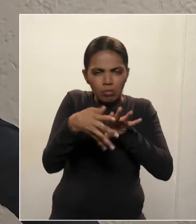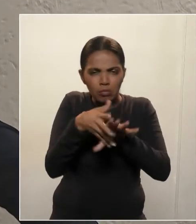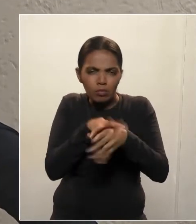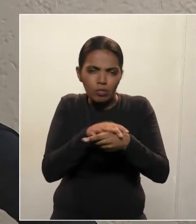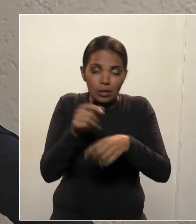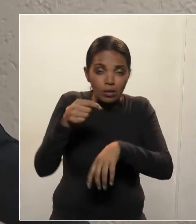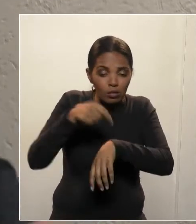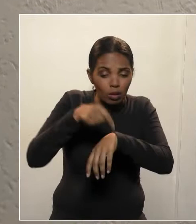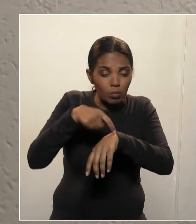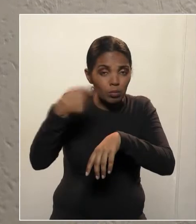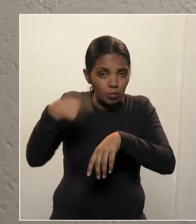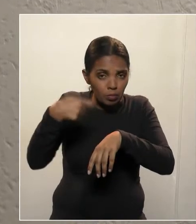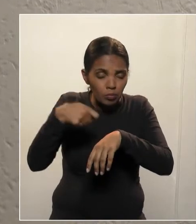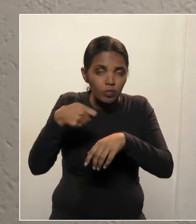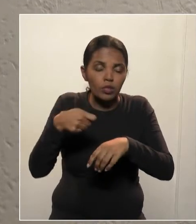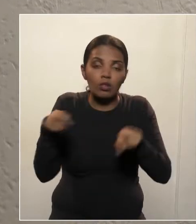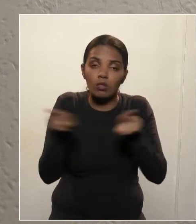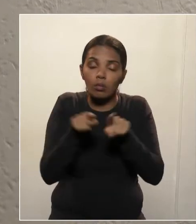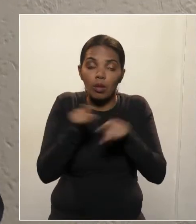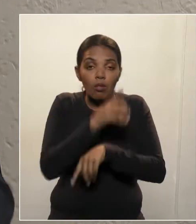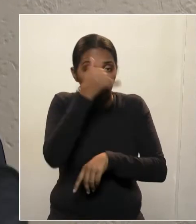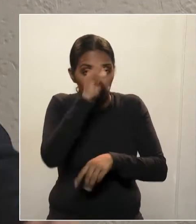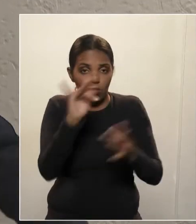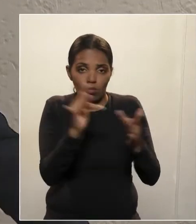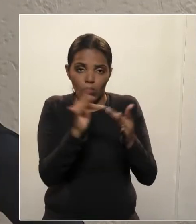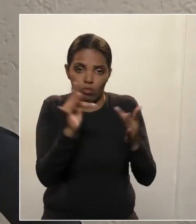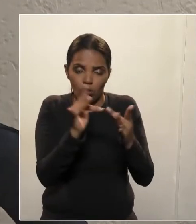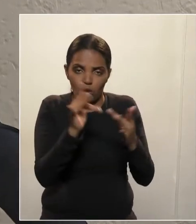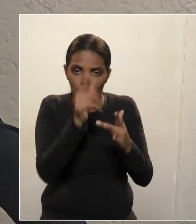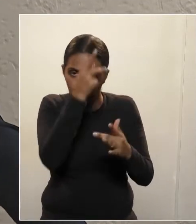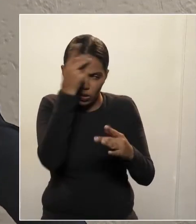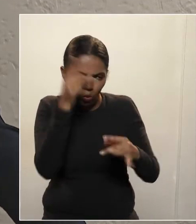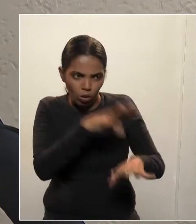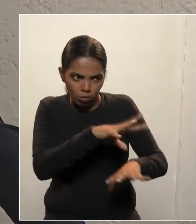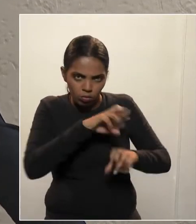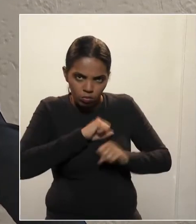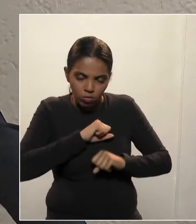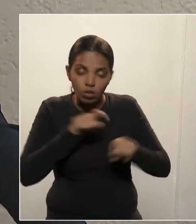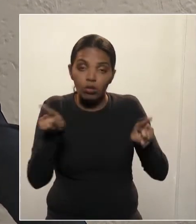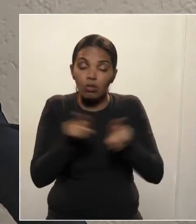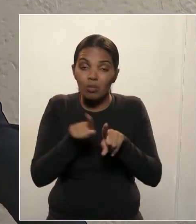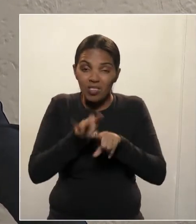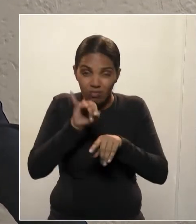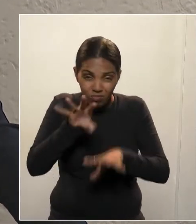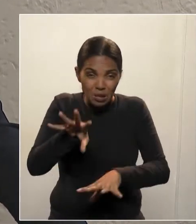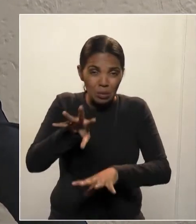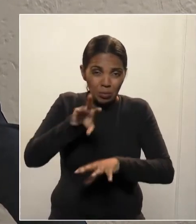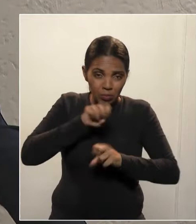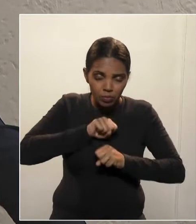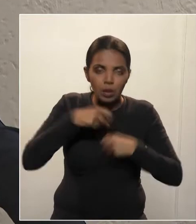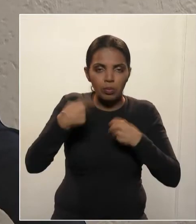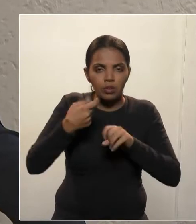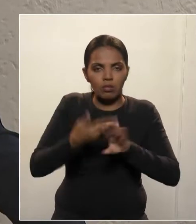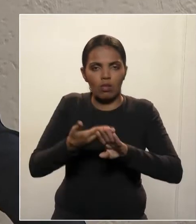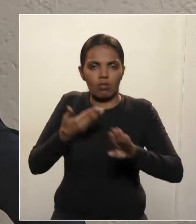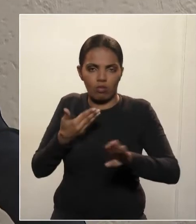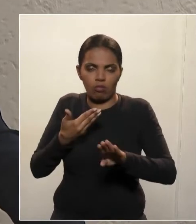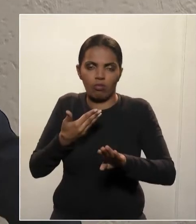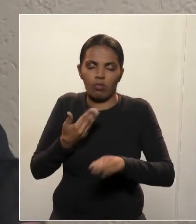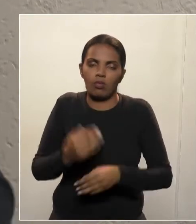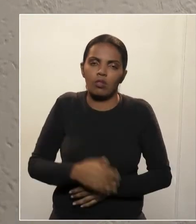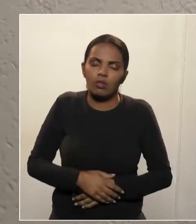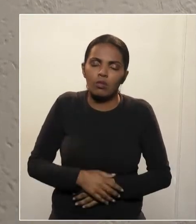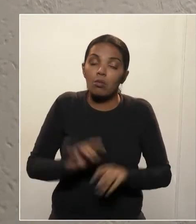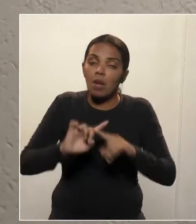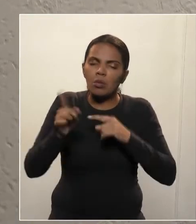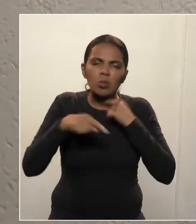devem evitar o contato com pessoas infectadas e procurar se isolar em caso de infecção. Mas a grande dúvida atualmente